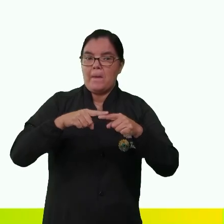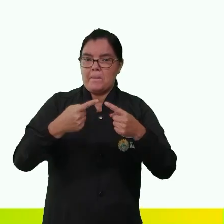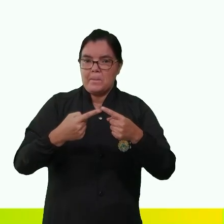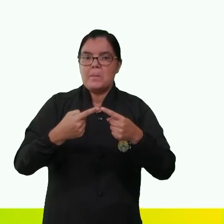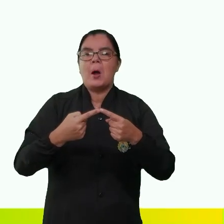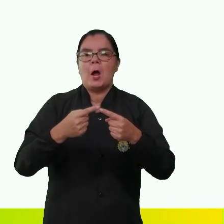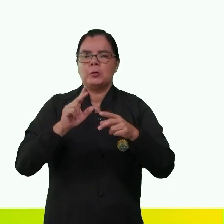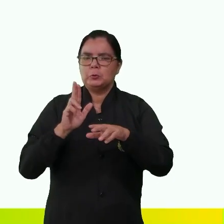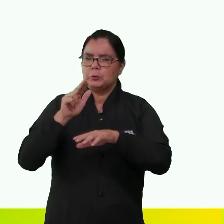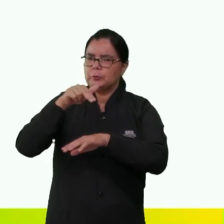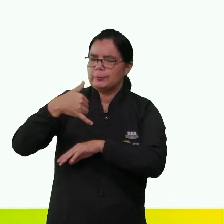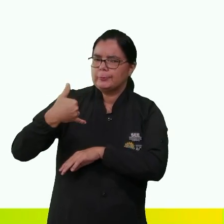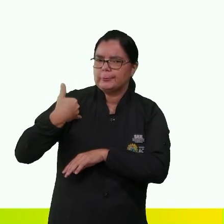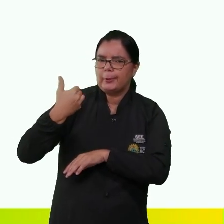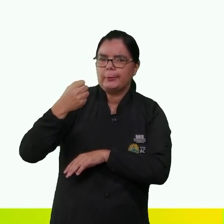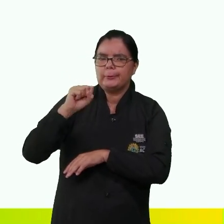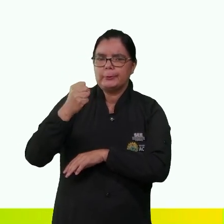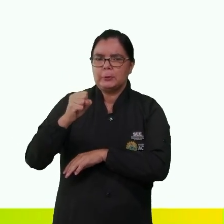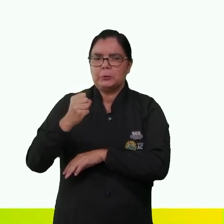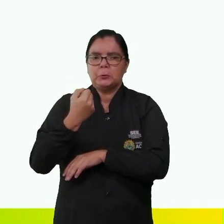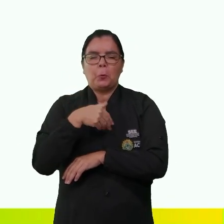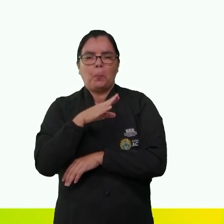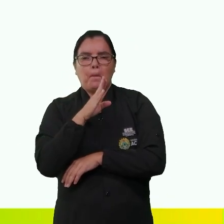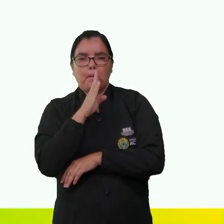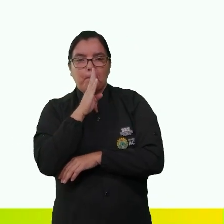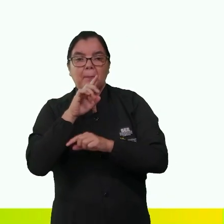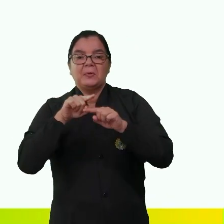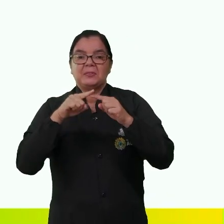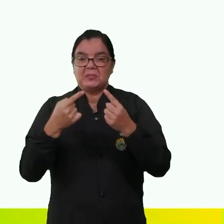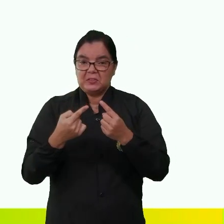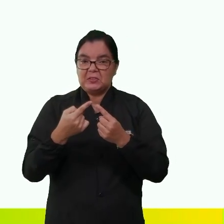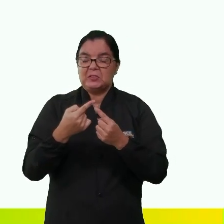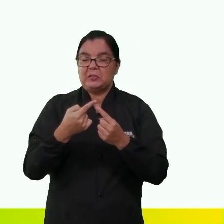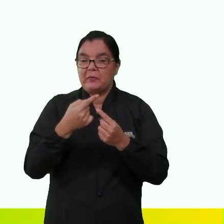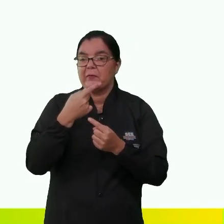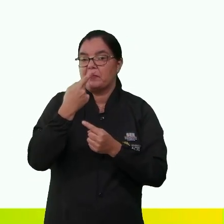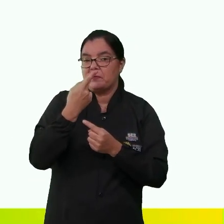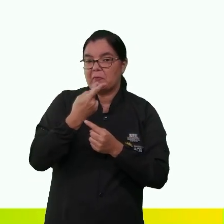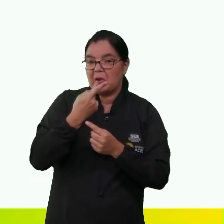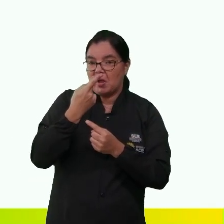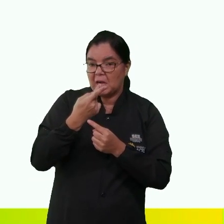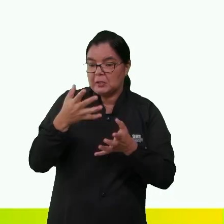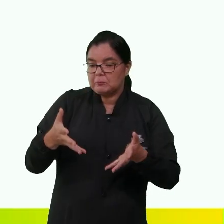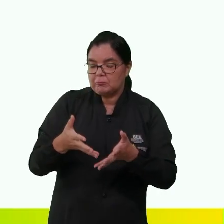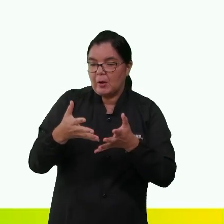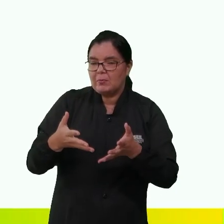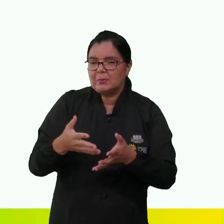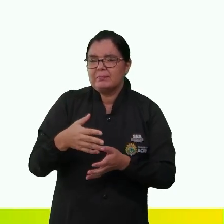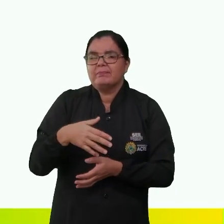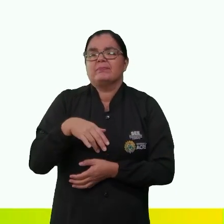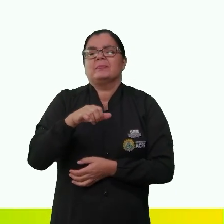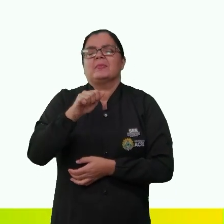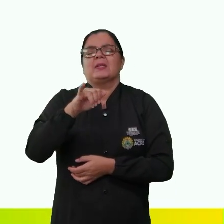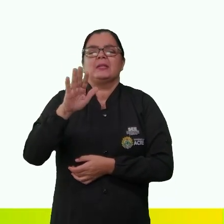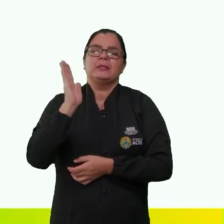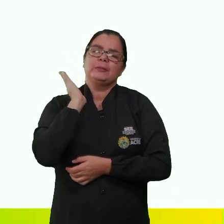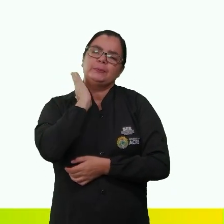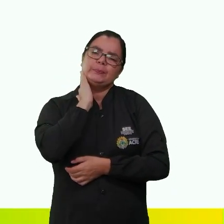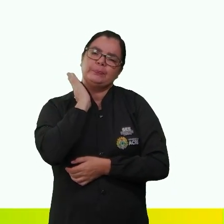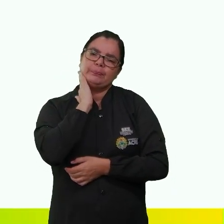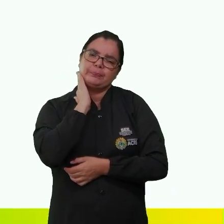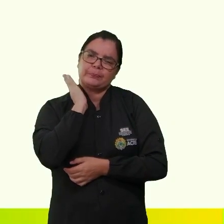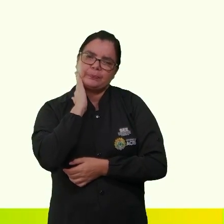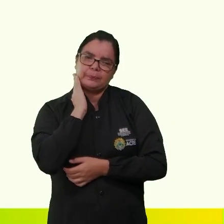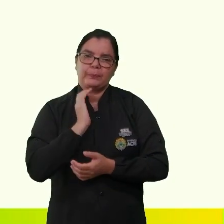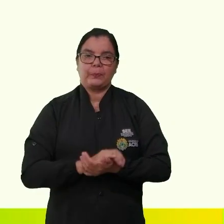saltou mais de 6 anos, não falando. Se o incitavam a falar, exclamavam: ai, que